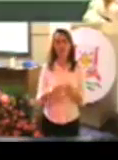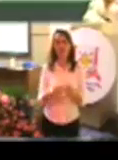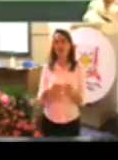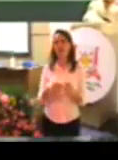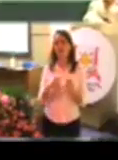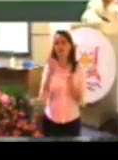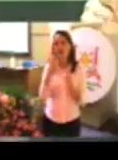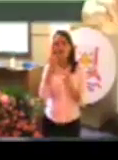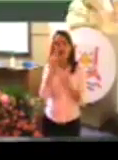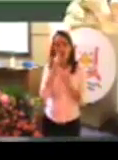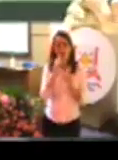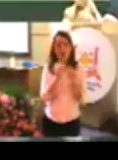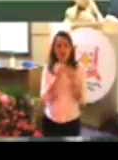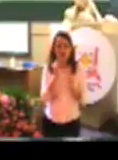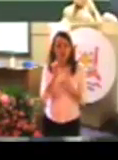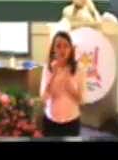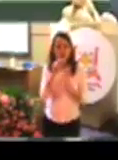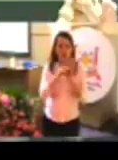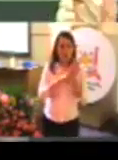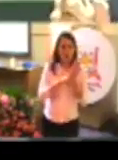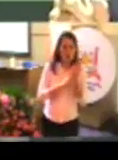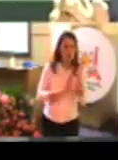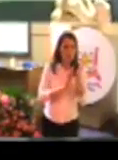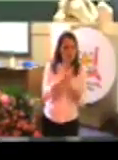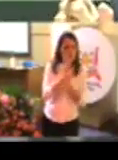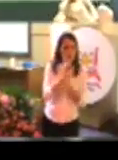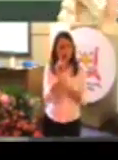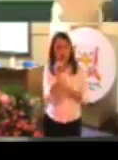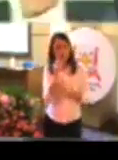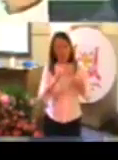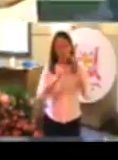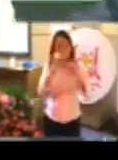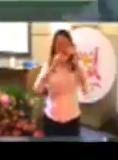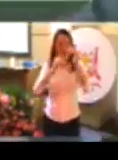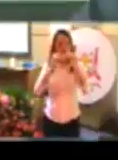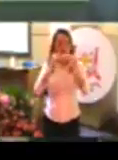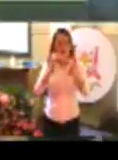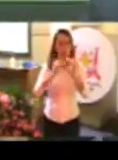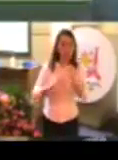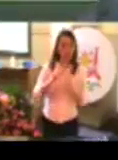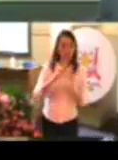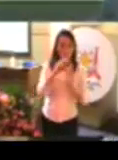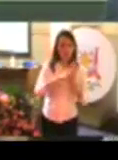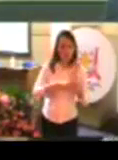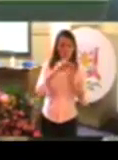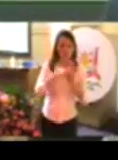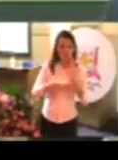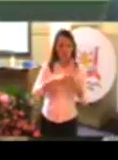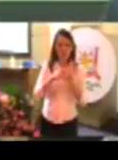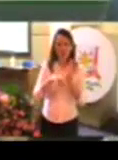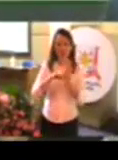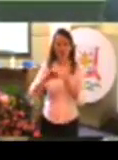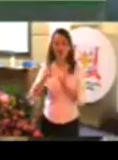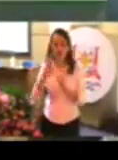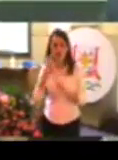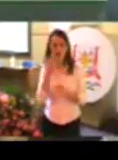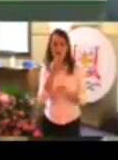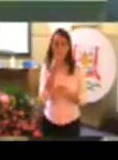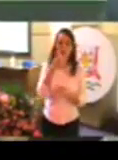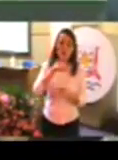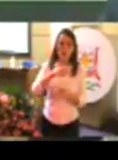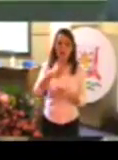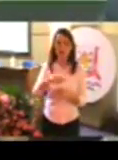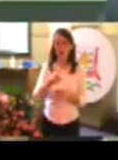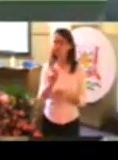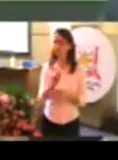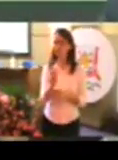mede a produtividade do poder legislativo pela quantidade de projetos de lei que são apresentados. Não.